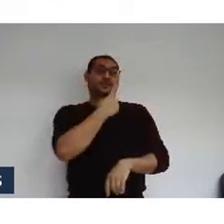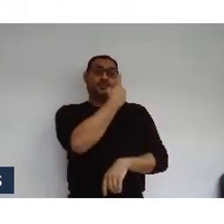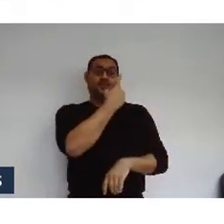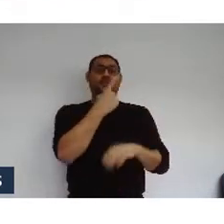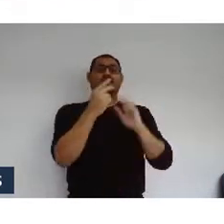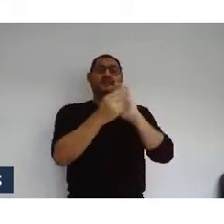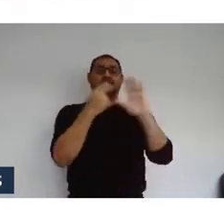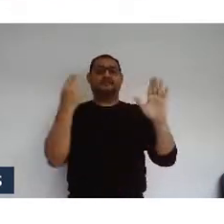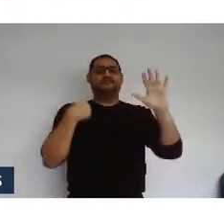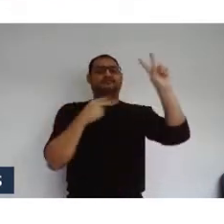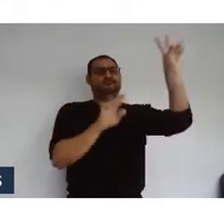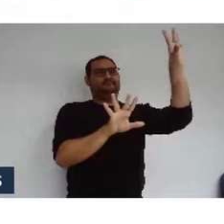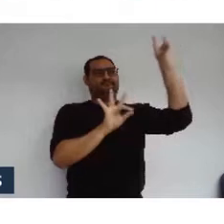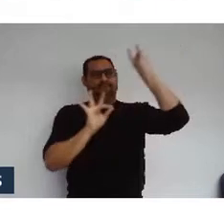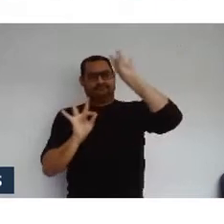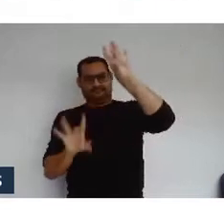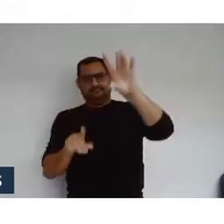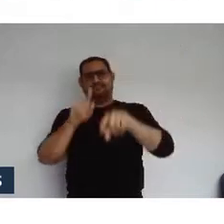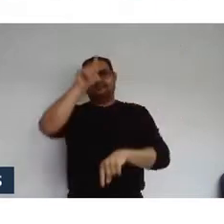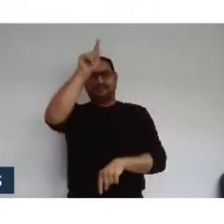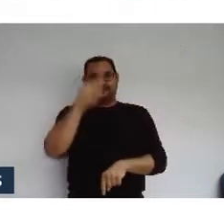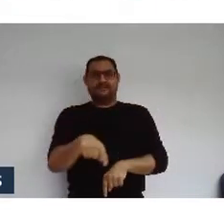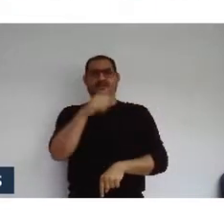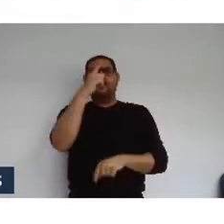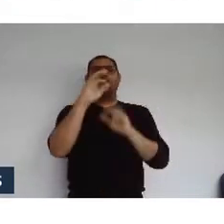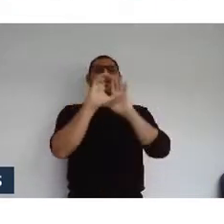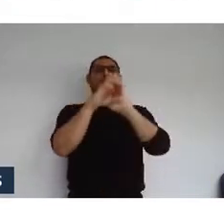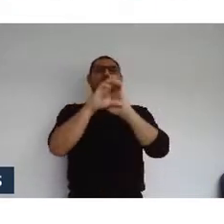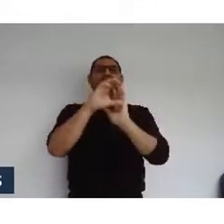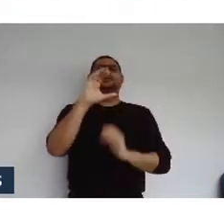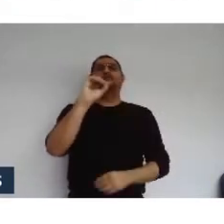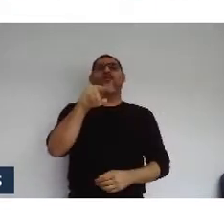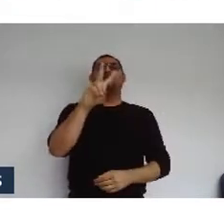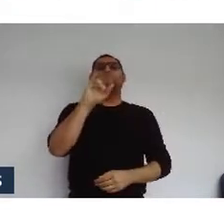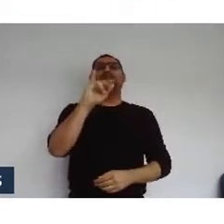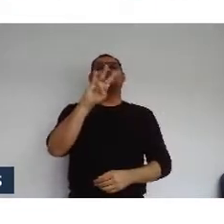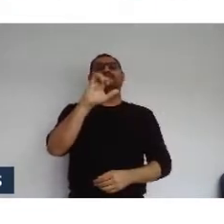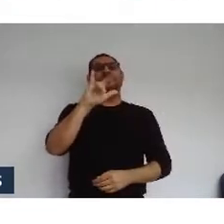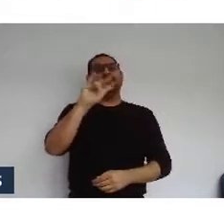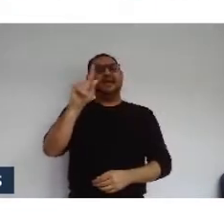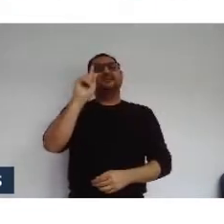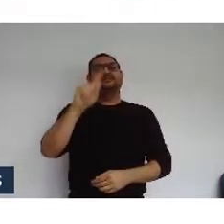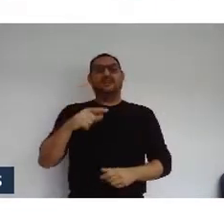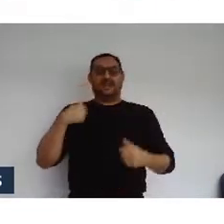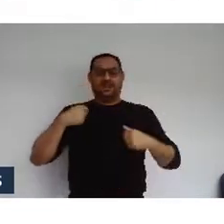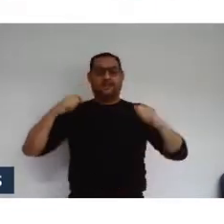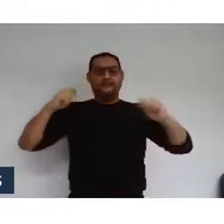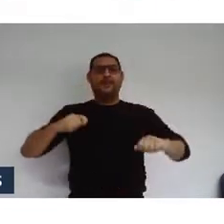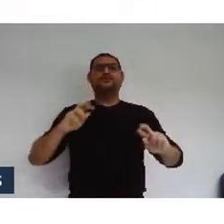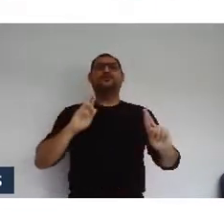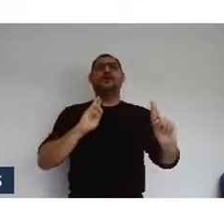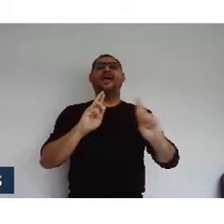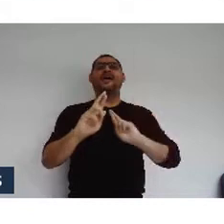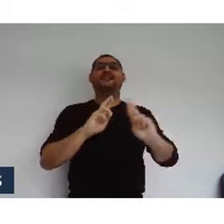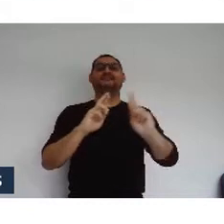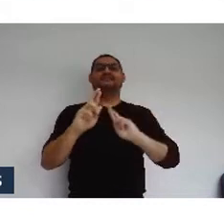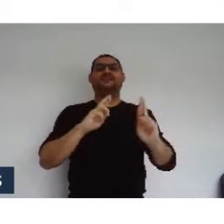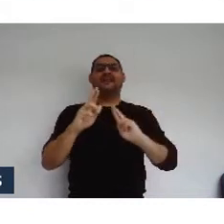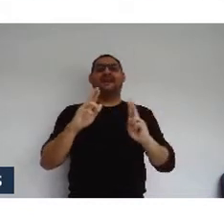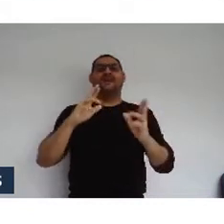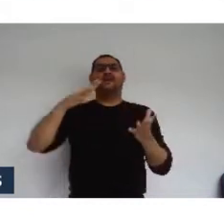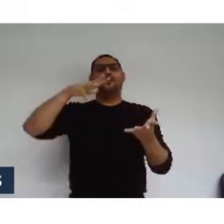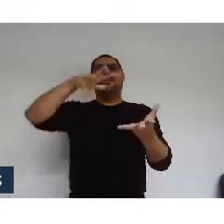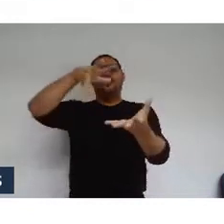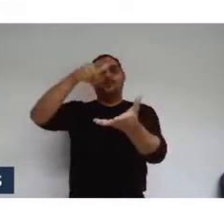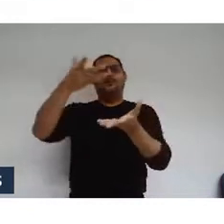que define convivialidade como a capacidade humana de se relacionar com o mundo, uma definição mais abrangente